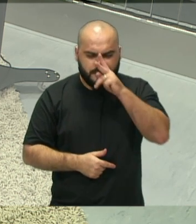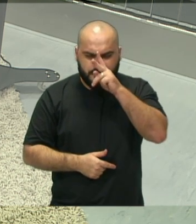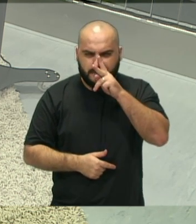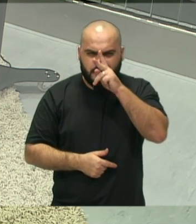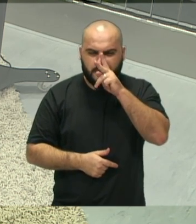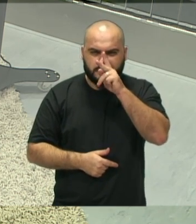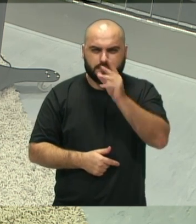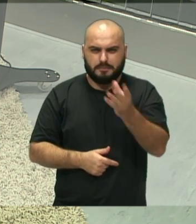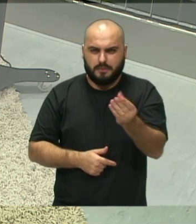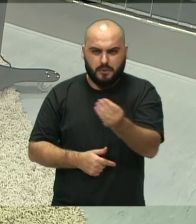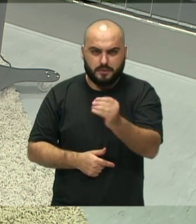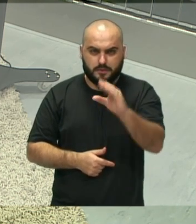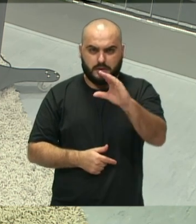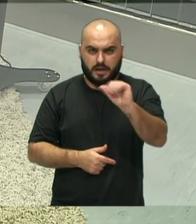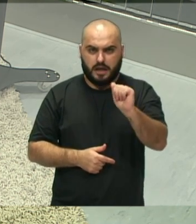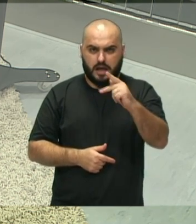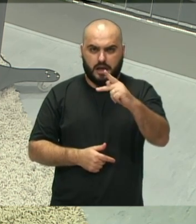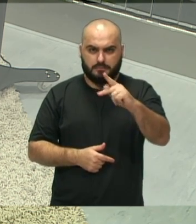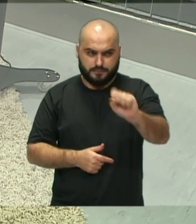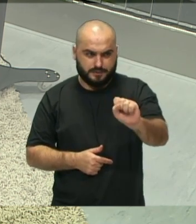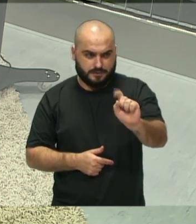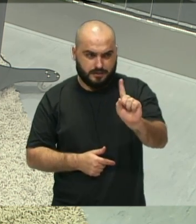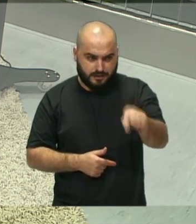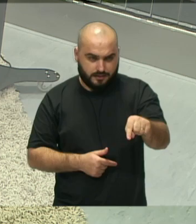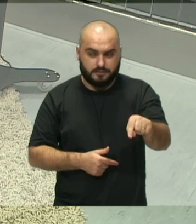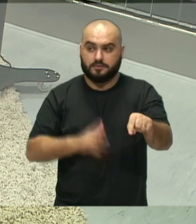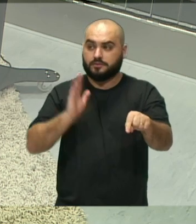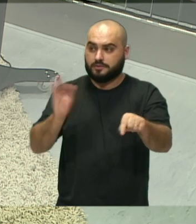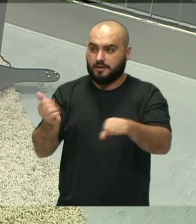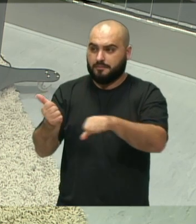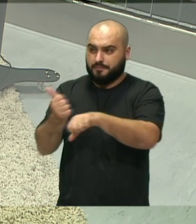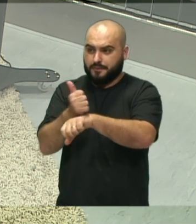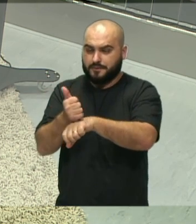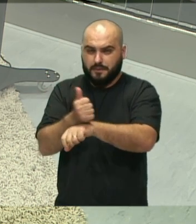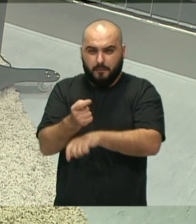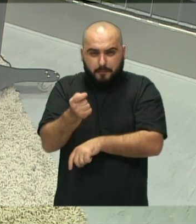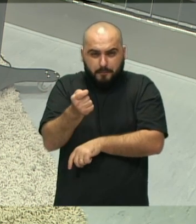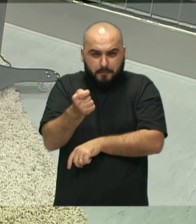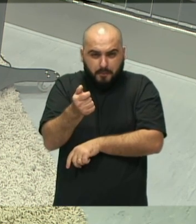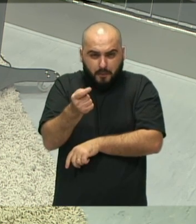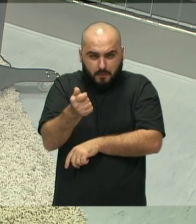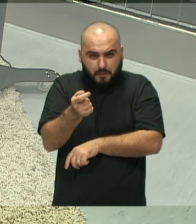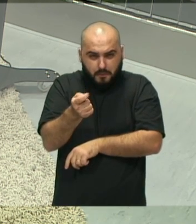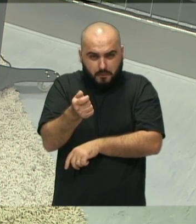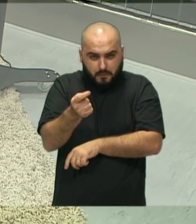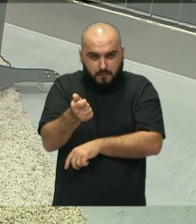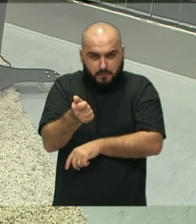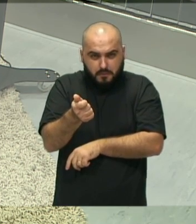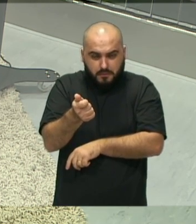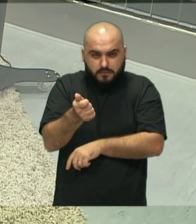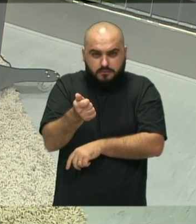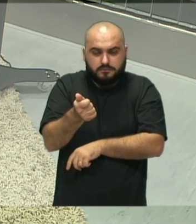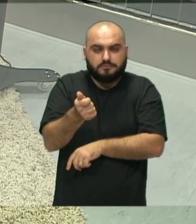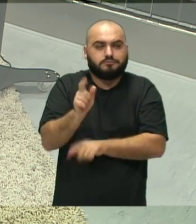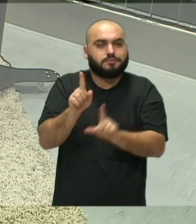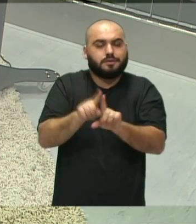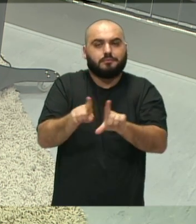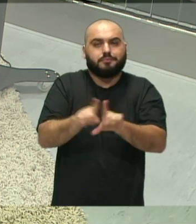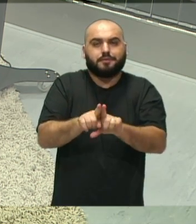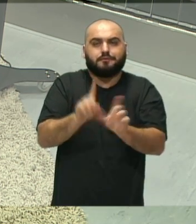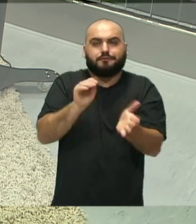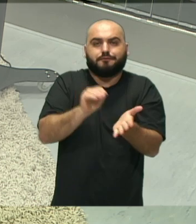nos CAPS, e os profissionais são poucos para atender a demanda, e no fim a falta de atendimento